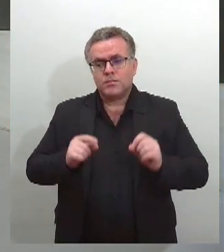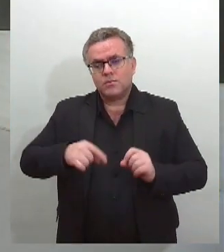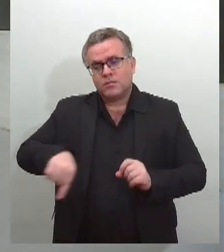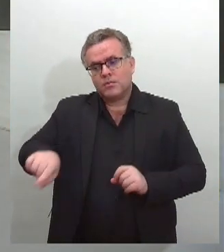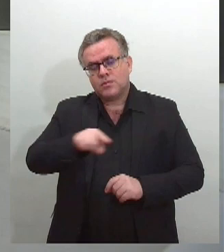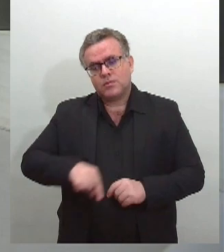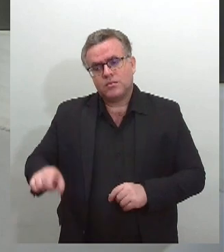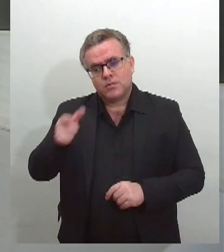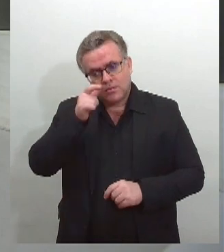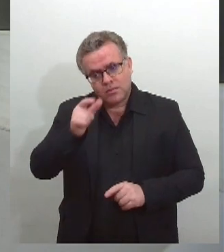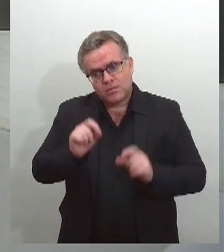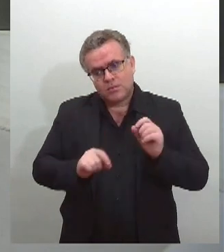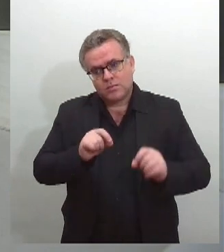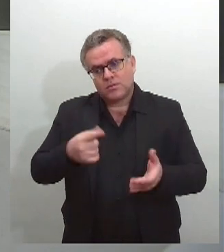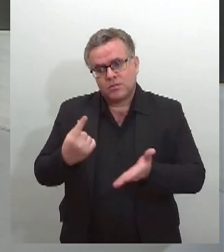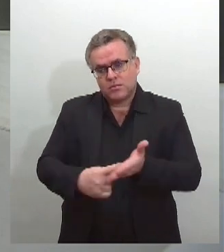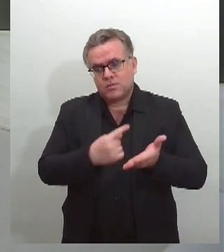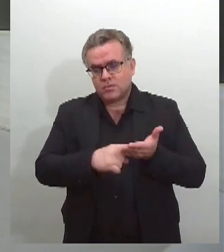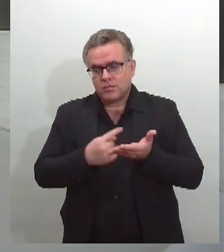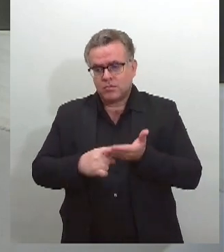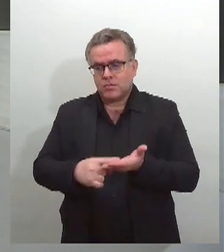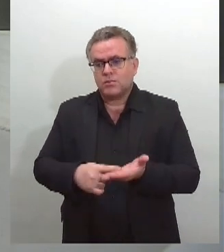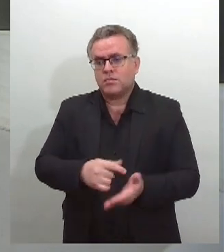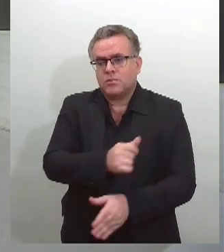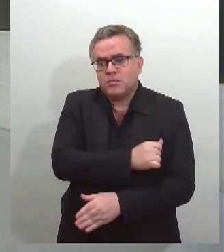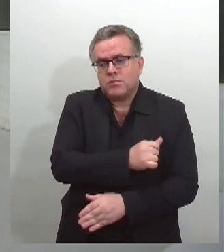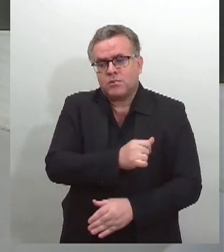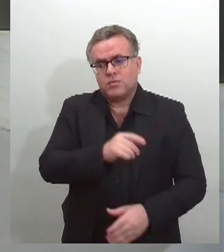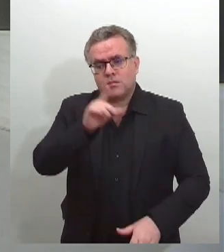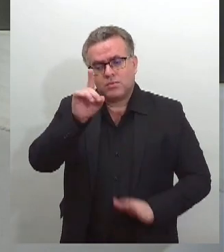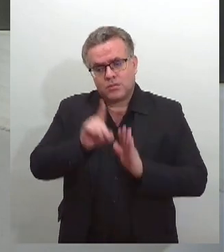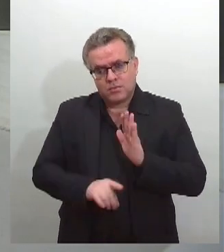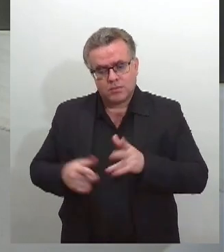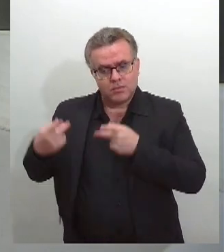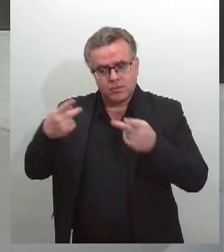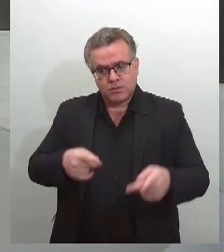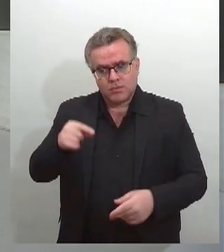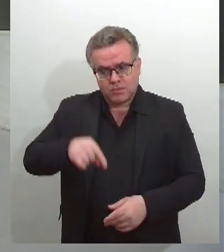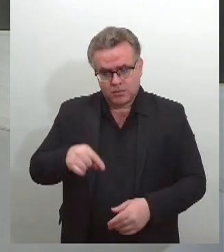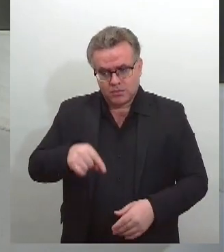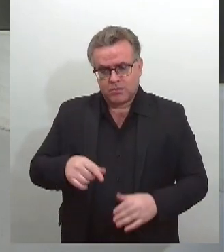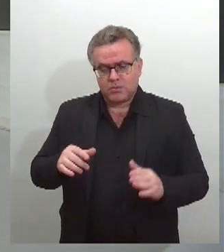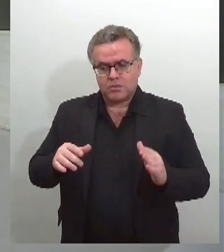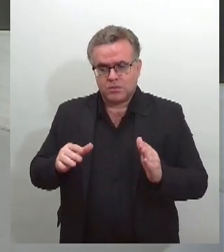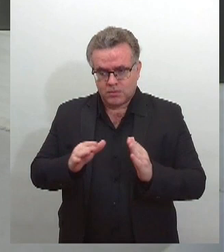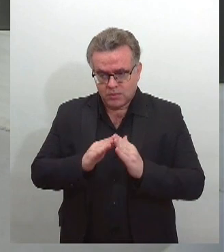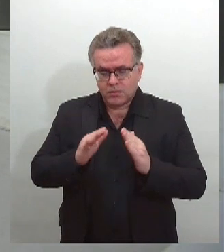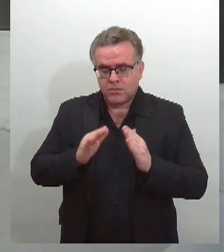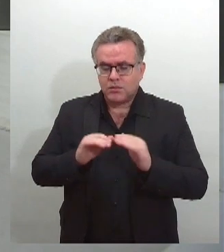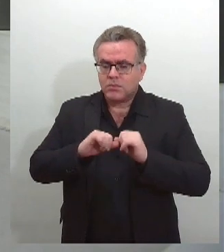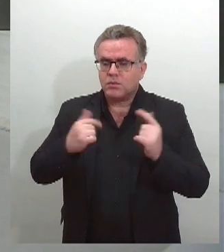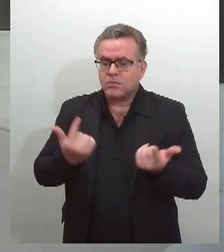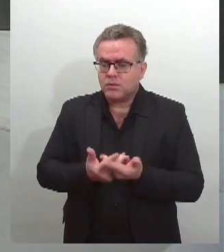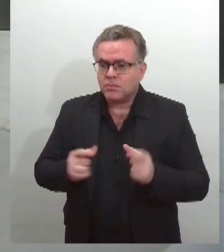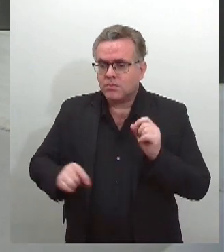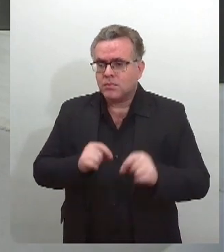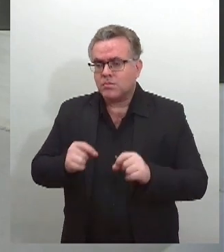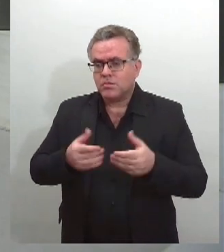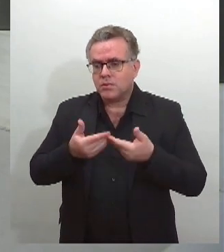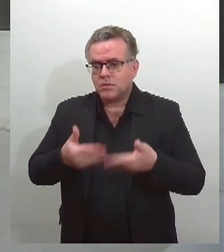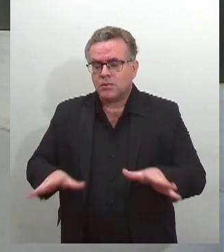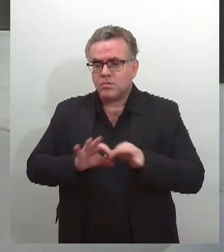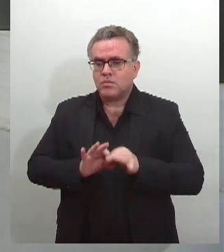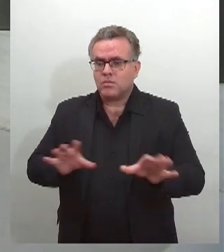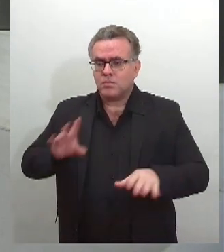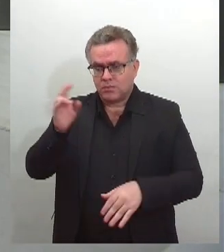recebe estudantes de direito no projeto Visita à Casa do Povo e a reabertura do espaço cultural. Deputado Digenal